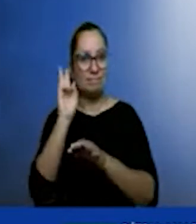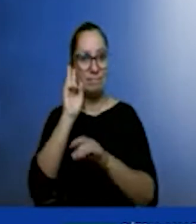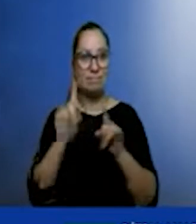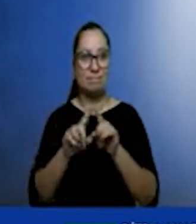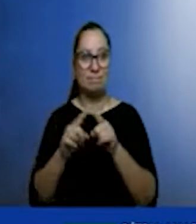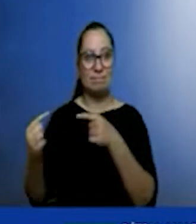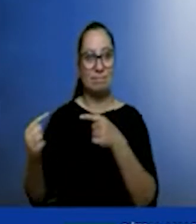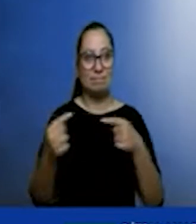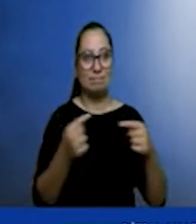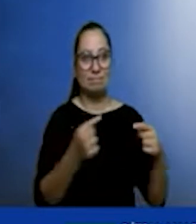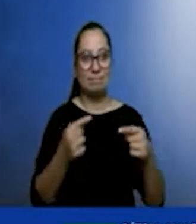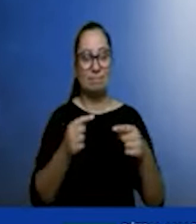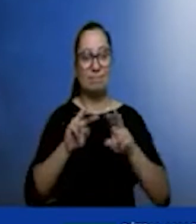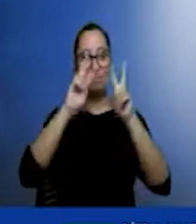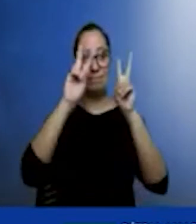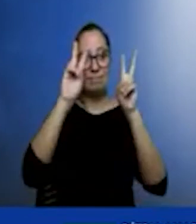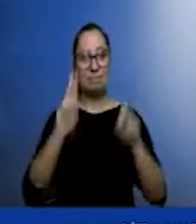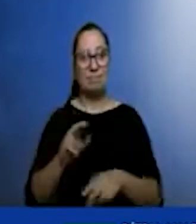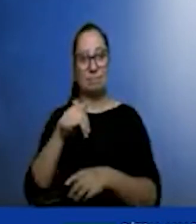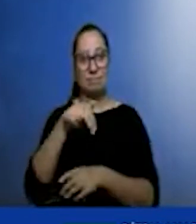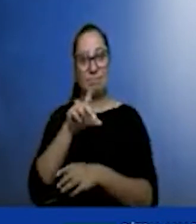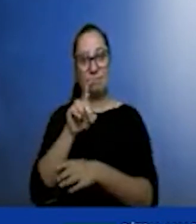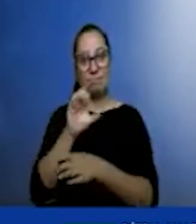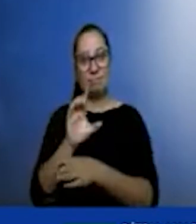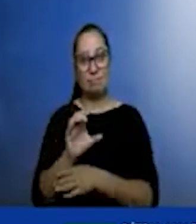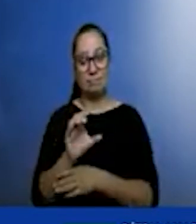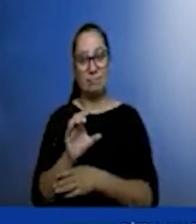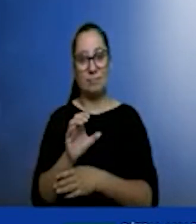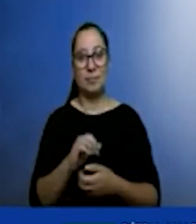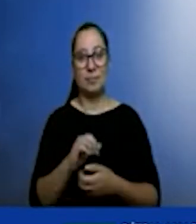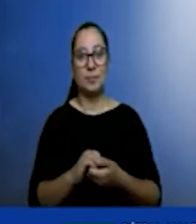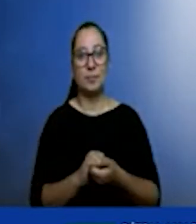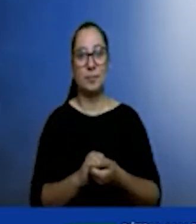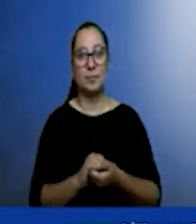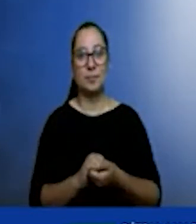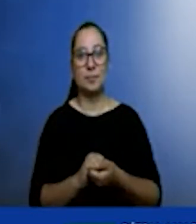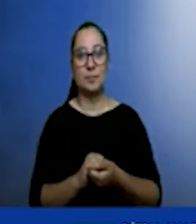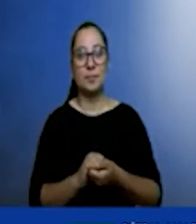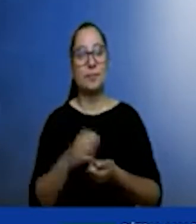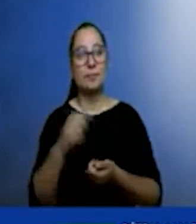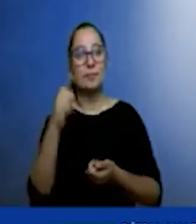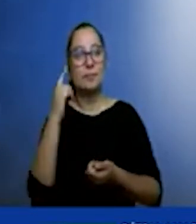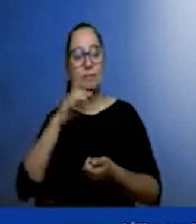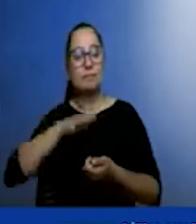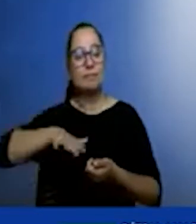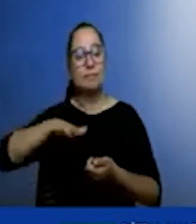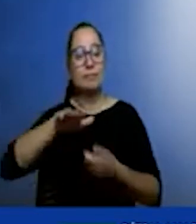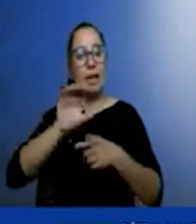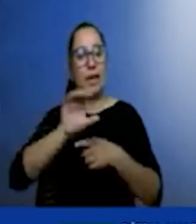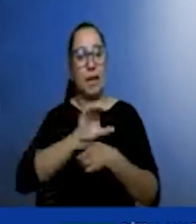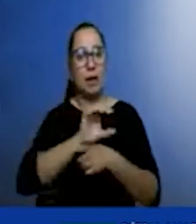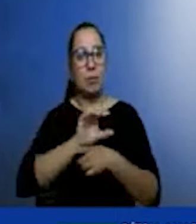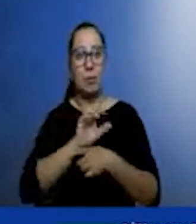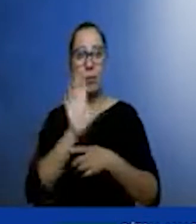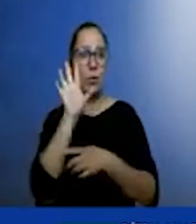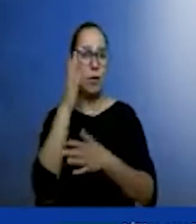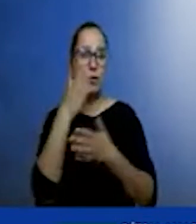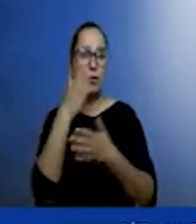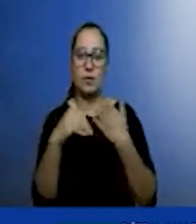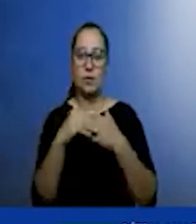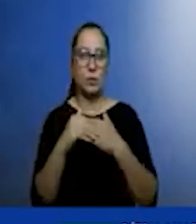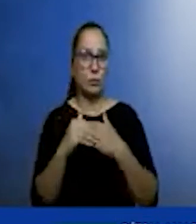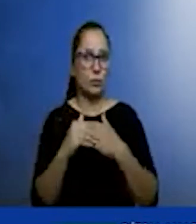em relação ao LDC. Né? Então, muito se fala sobre mercado de carbono. O mercado de carbono não vai resolver tudo. Né? Ele precisa